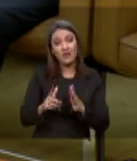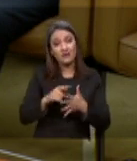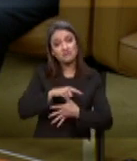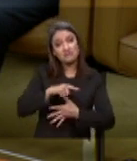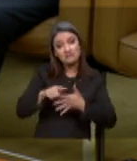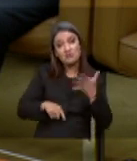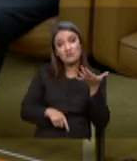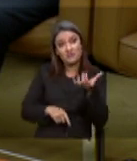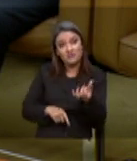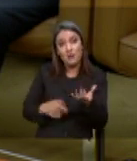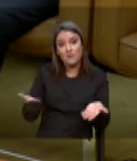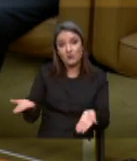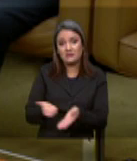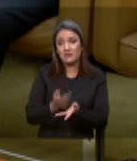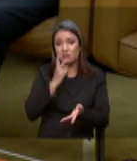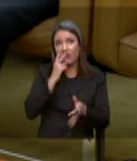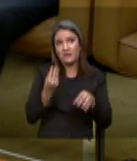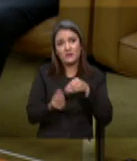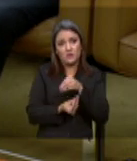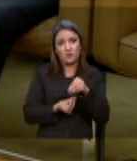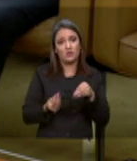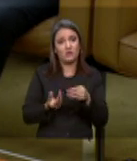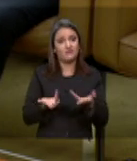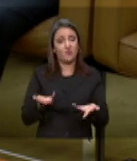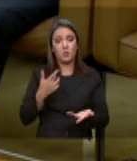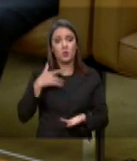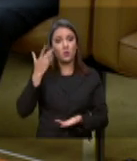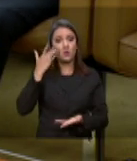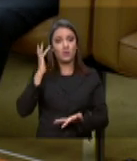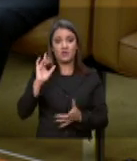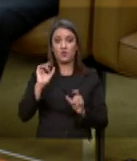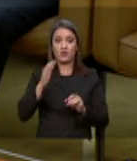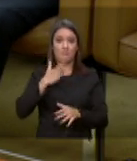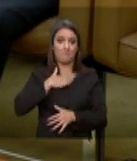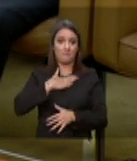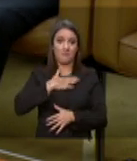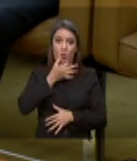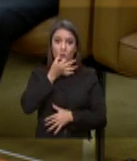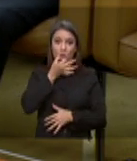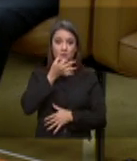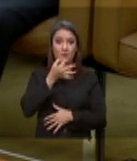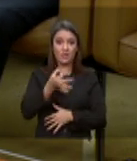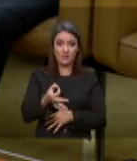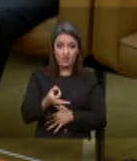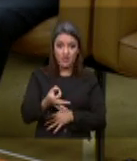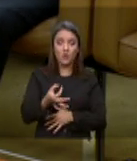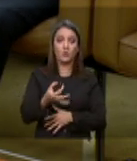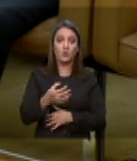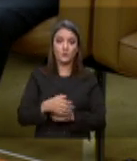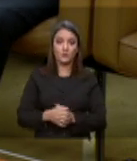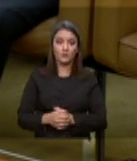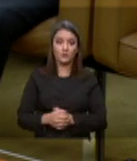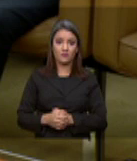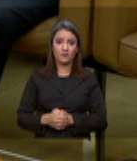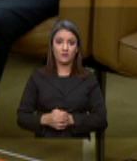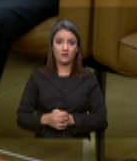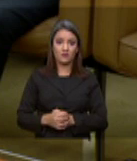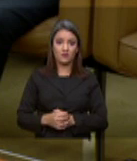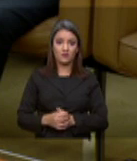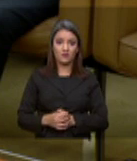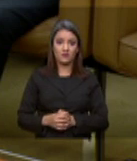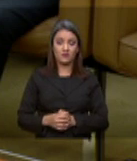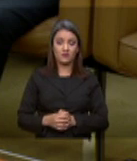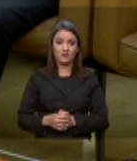se misturado. Eu não sei. Aqui é a opinião jurídica na esfera